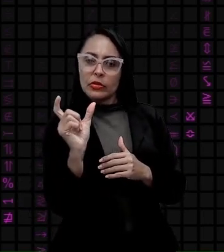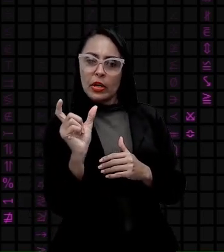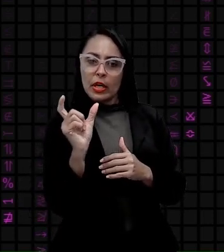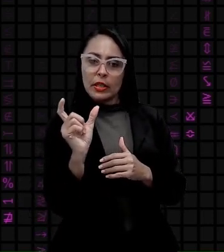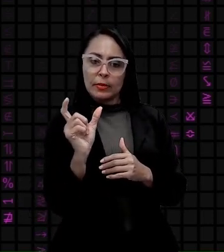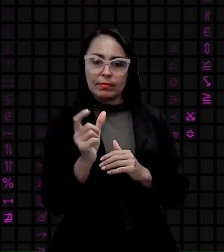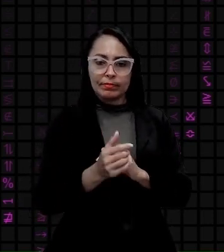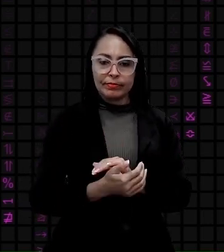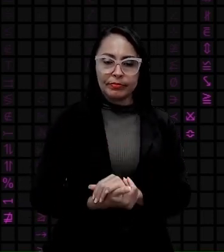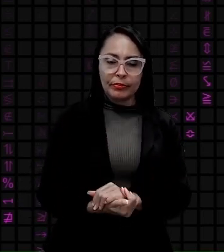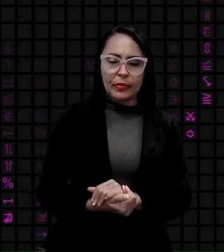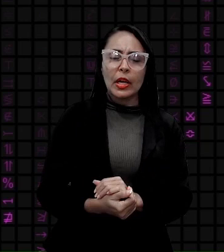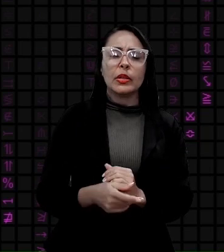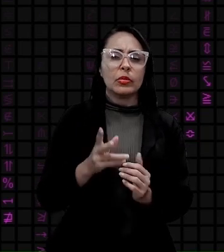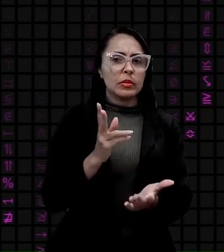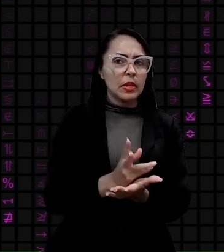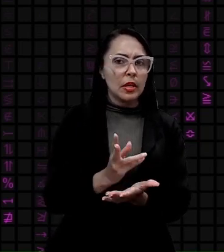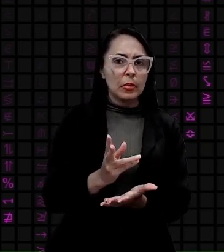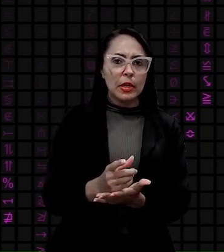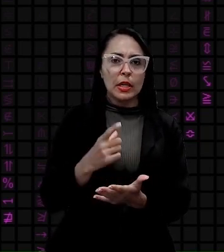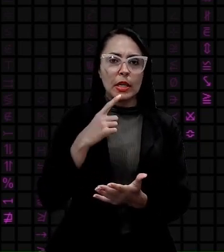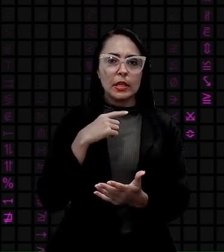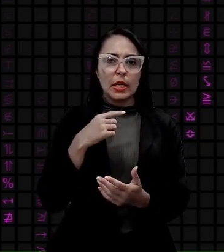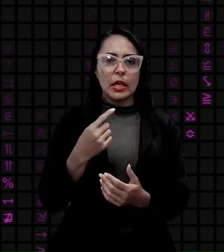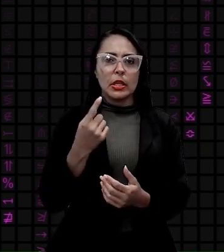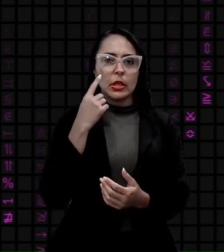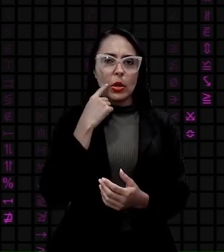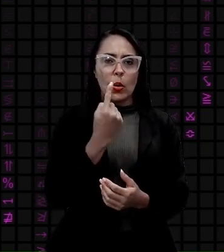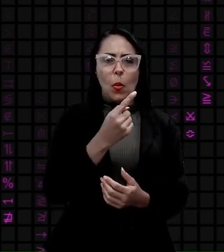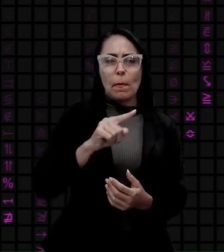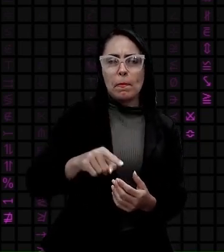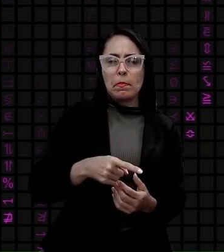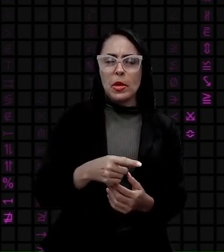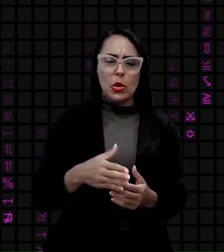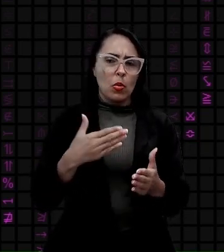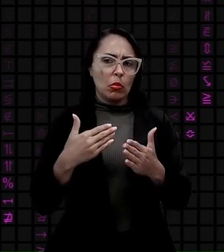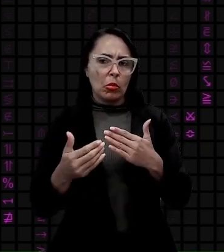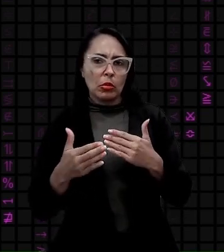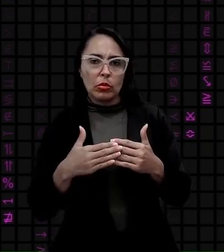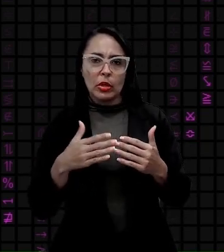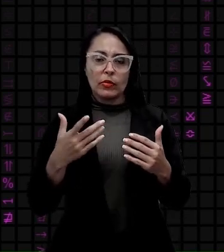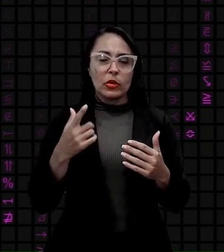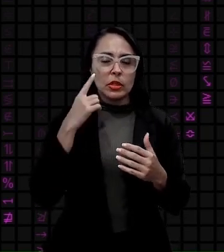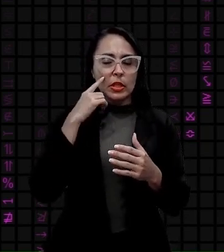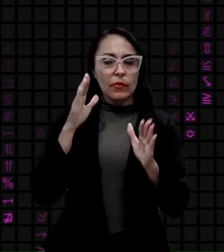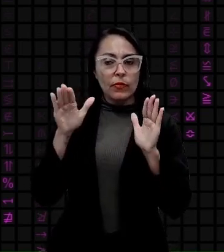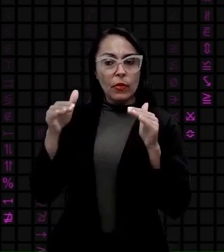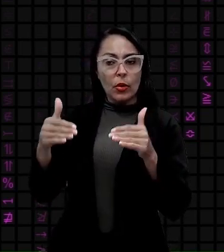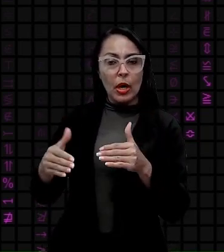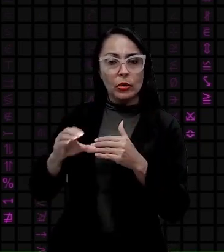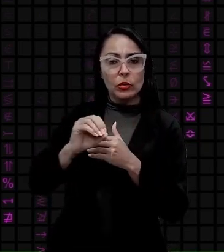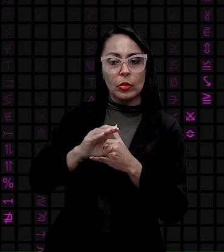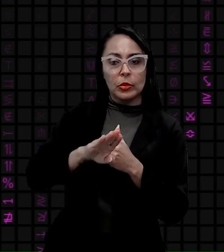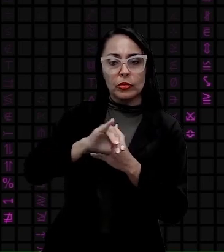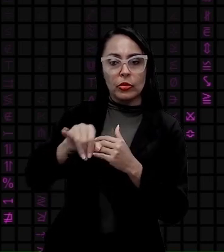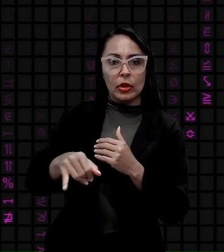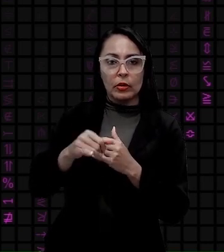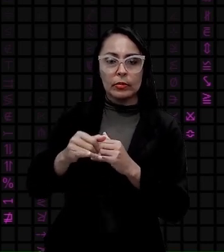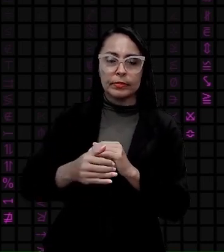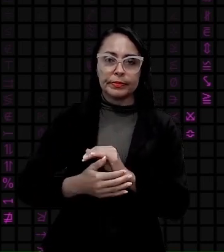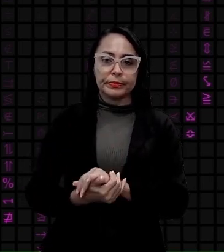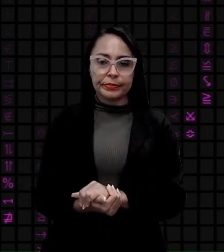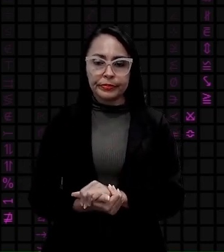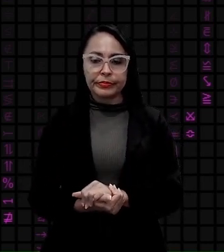Então, sempre que tiver lá um new alguma coisa, você está instanciando um objeto. Tá? Objetos,